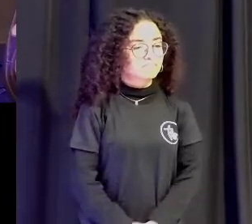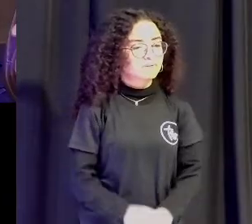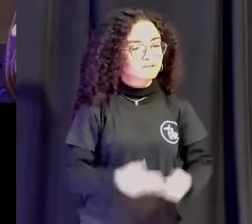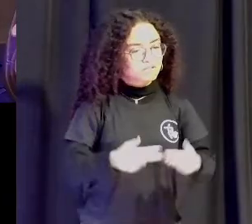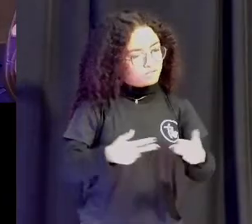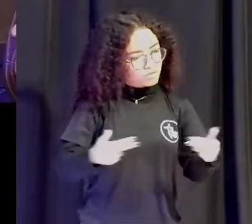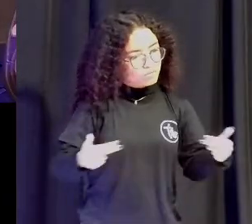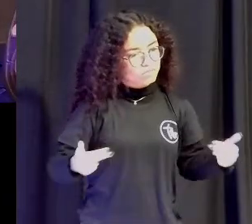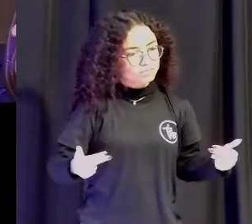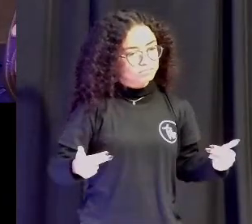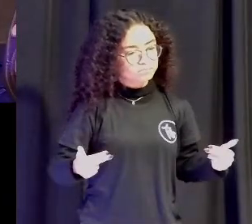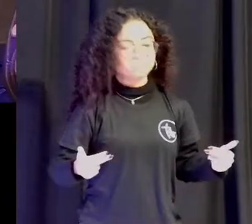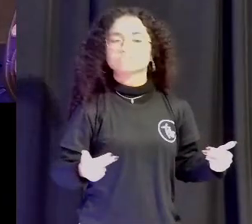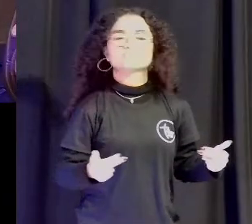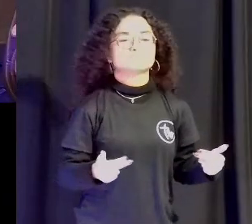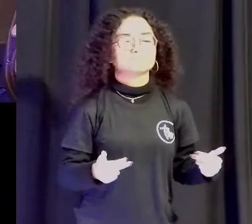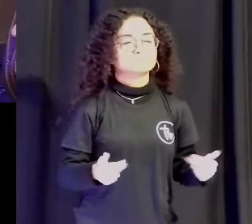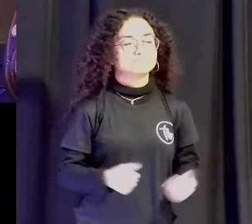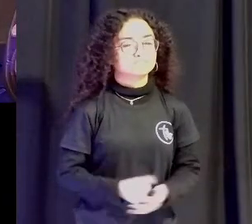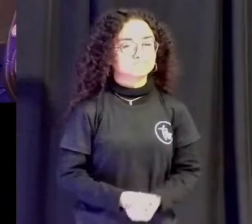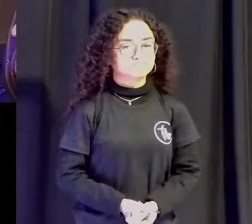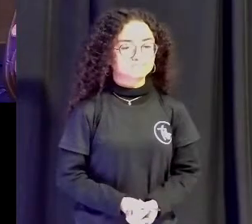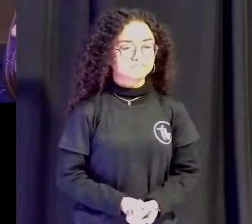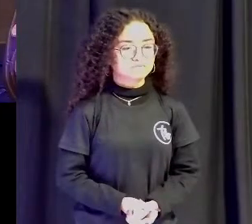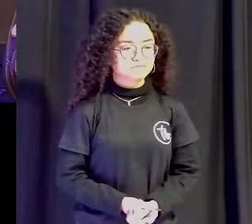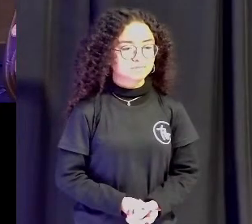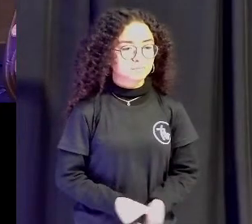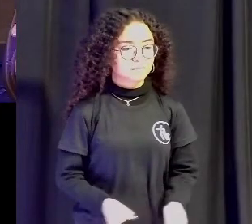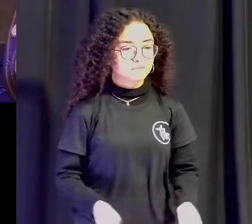cadeira, essas